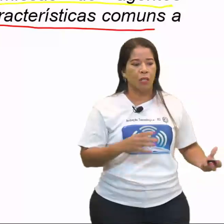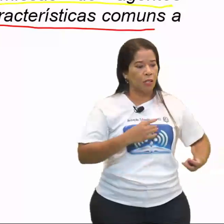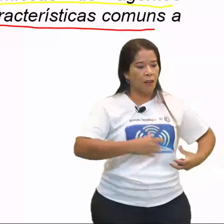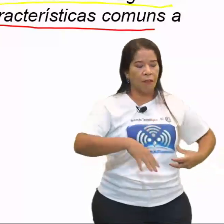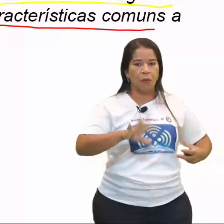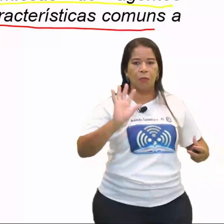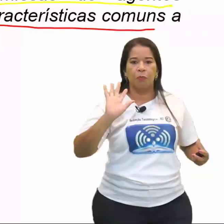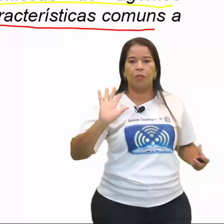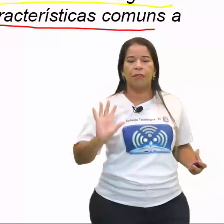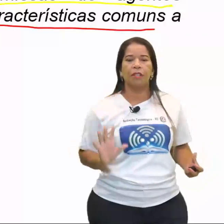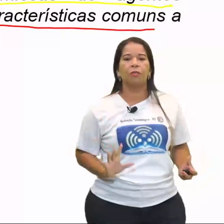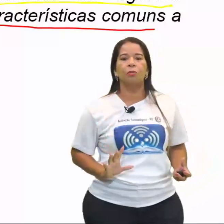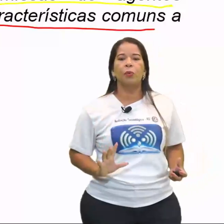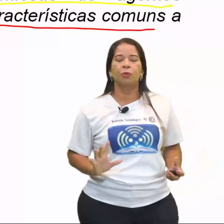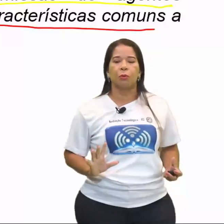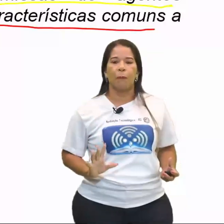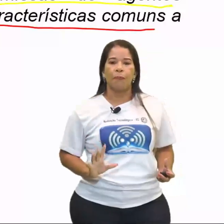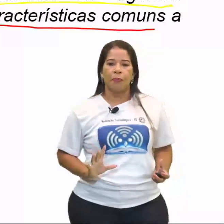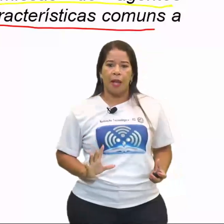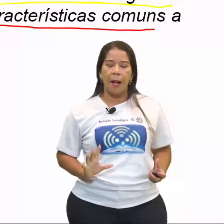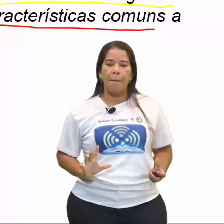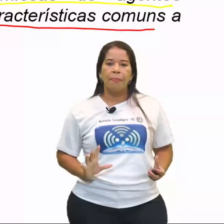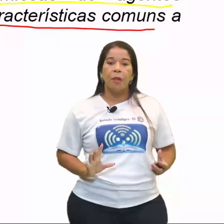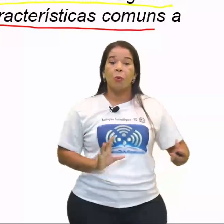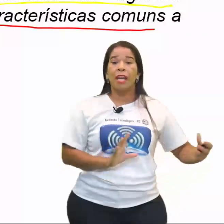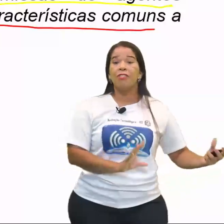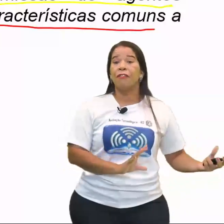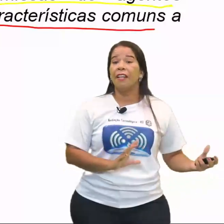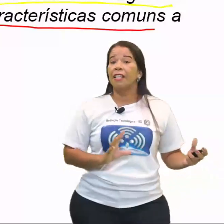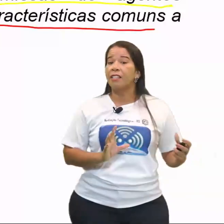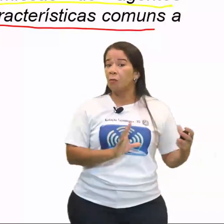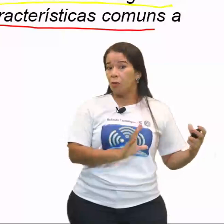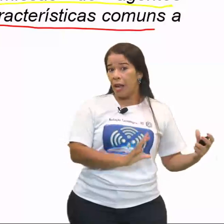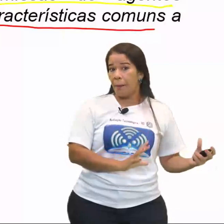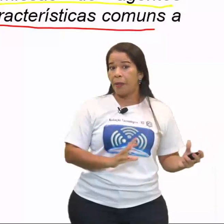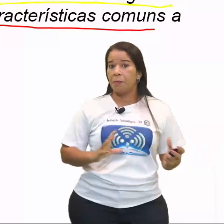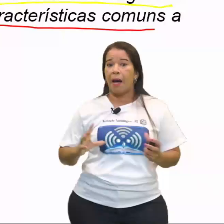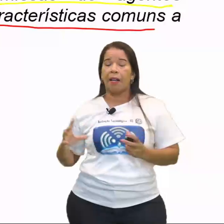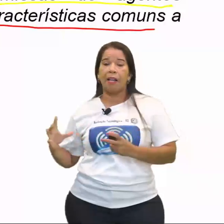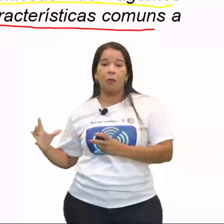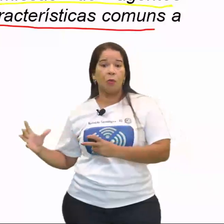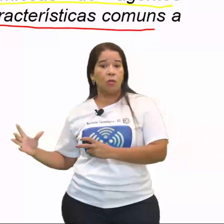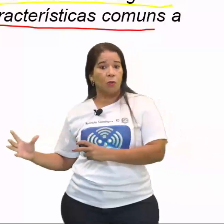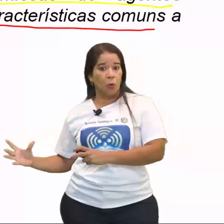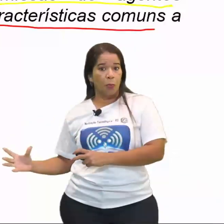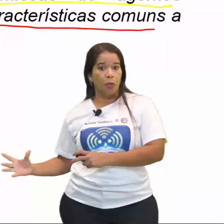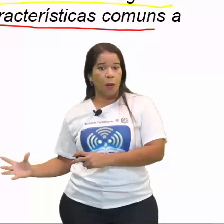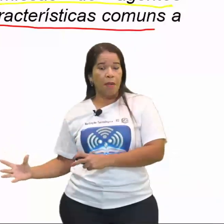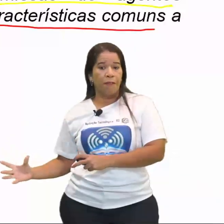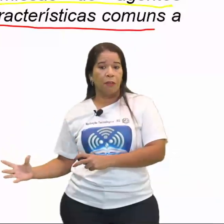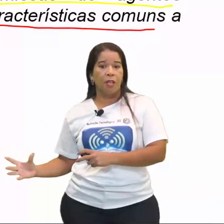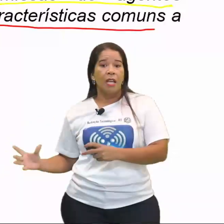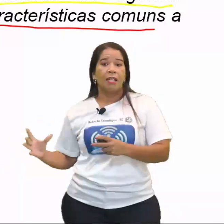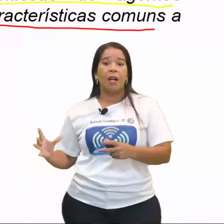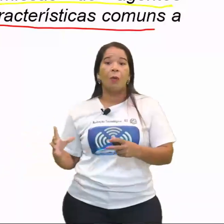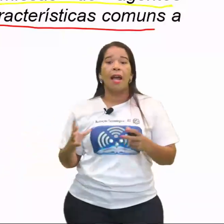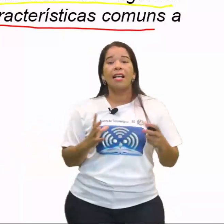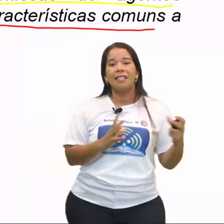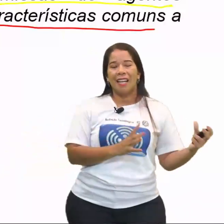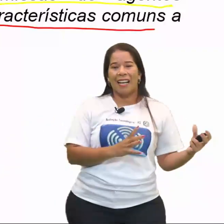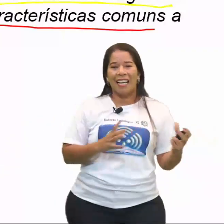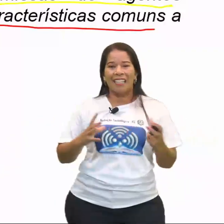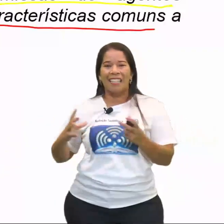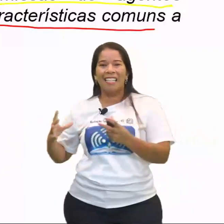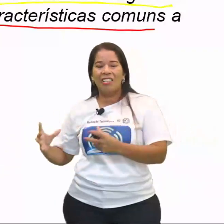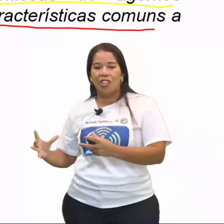não. Eles já vão se virando no mundo, tá? O que é diferente dos répteis para os grupos dos mamíferos. Então,